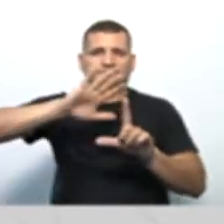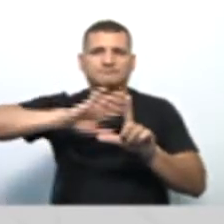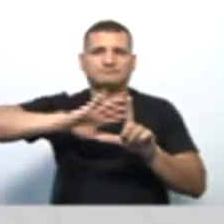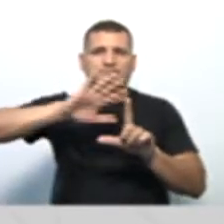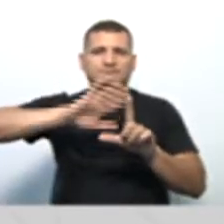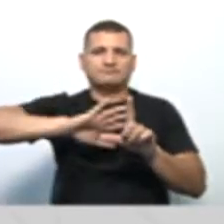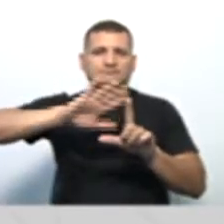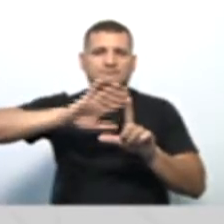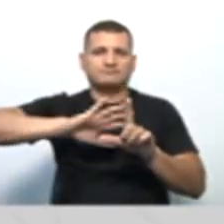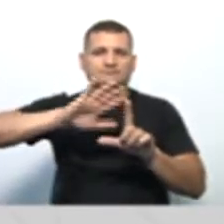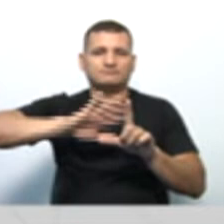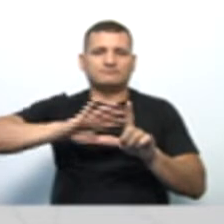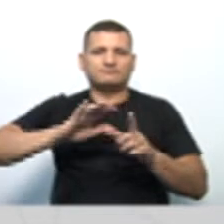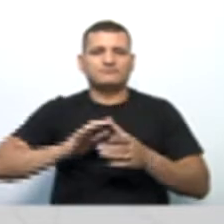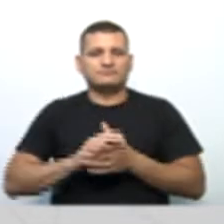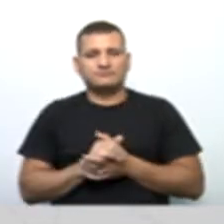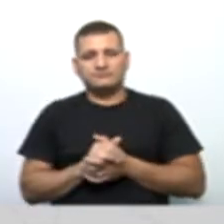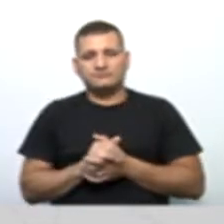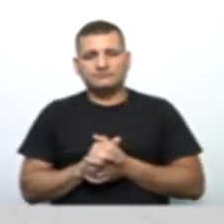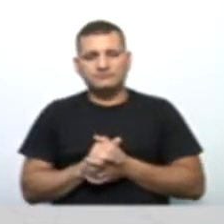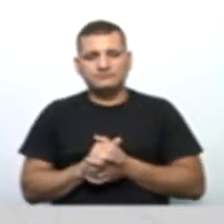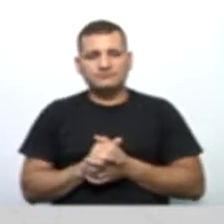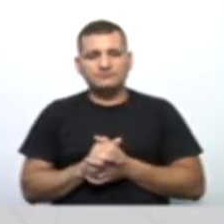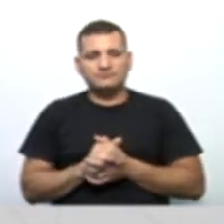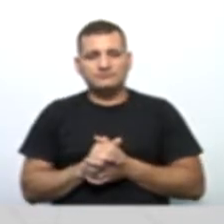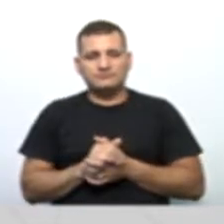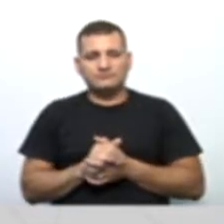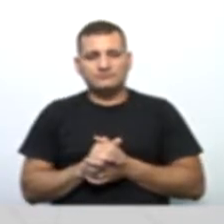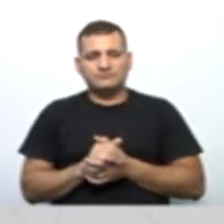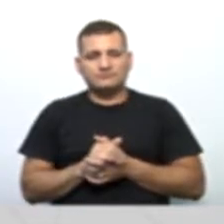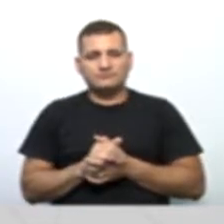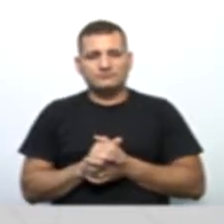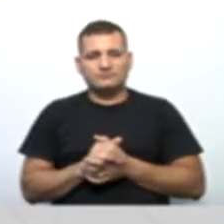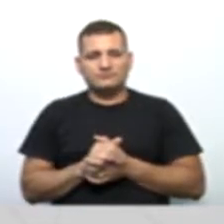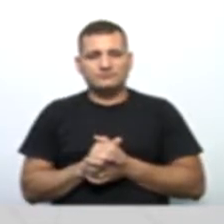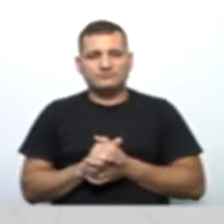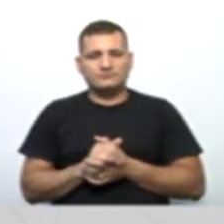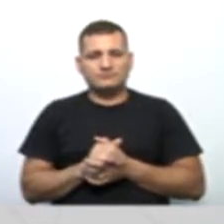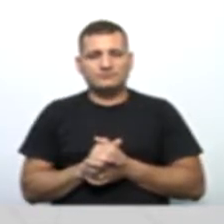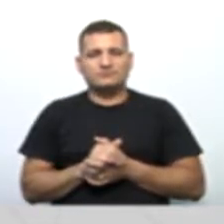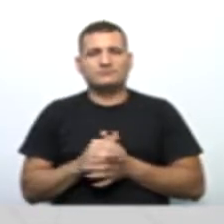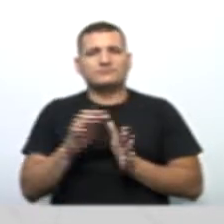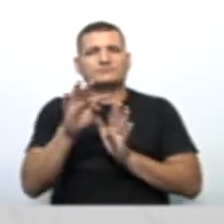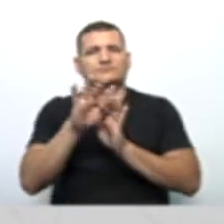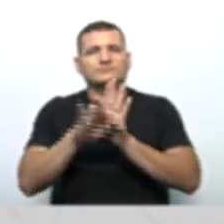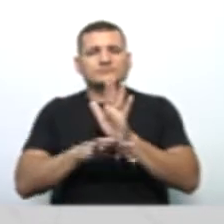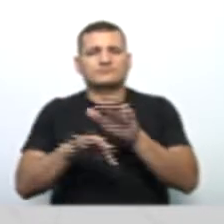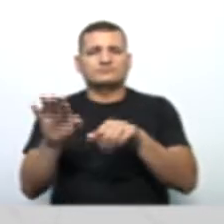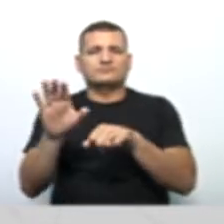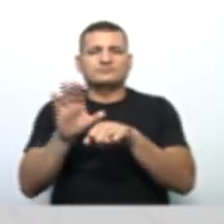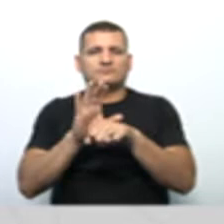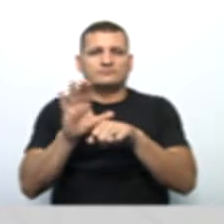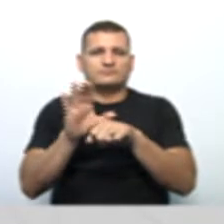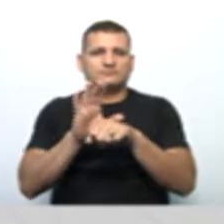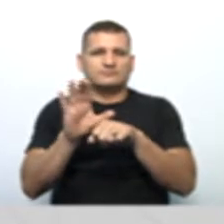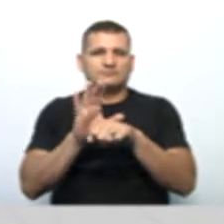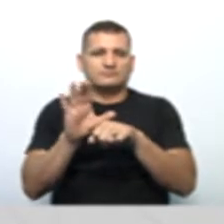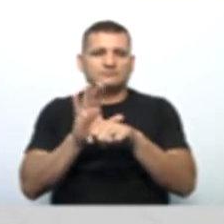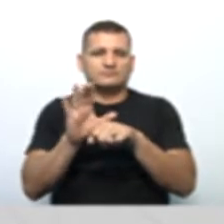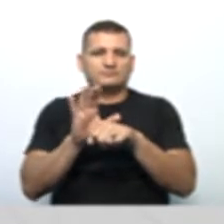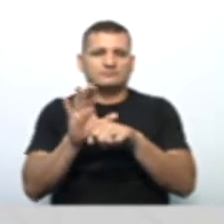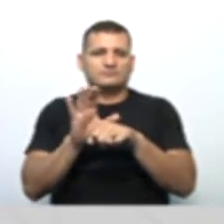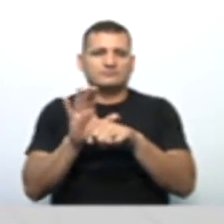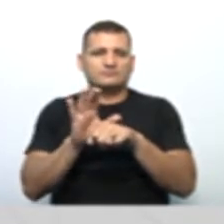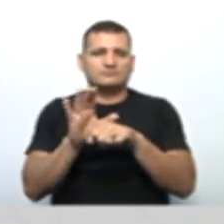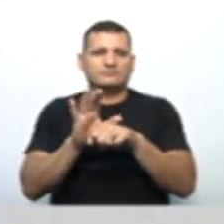no uso das suas fontes aqui a gente vai ver o que já começa aqui o texto cinza sobre o fundo brilhante o contraste a gente é pobre que